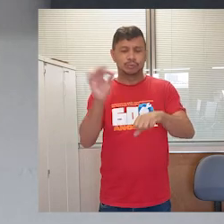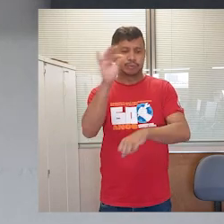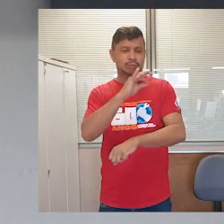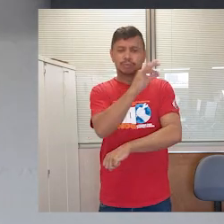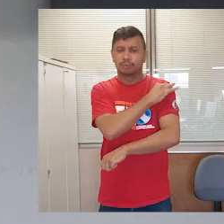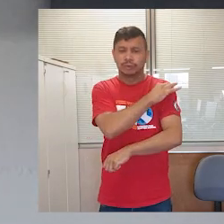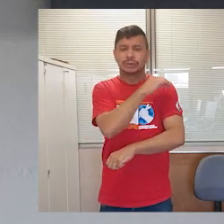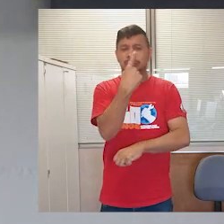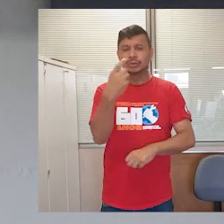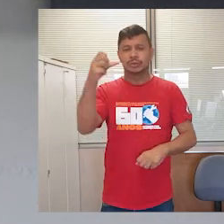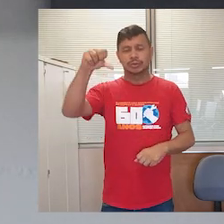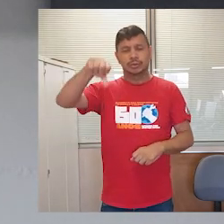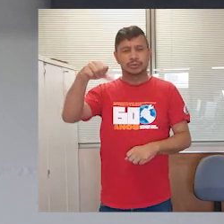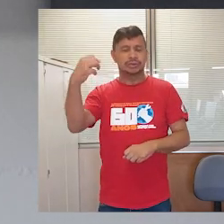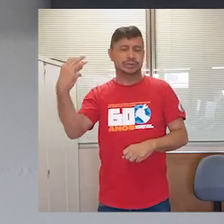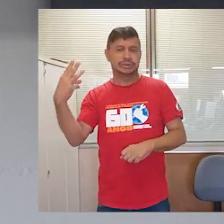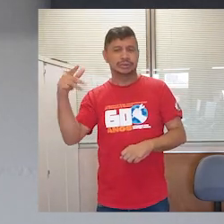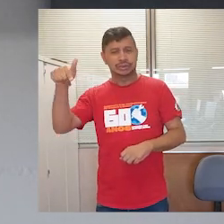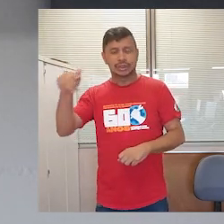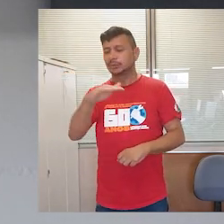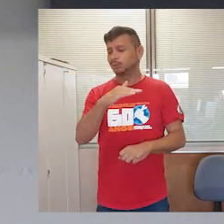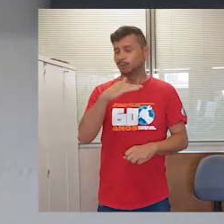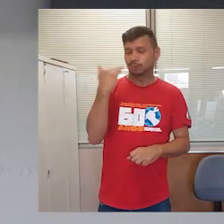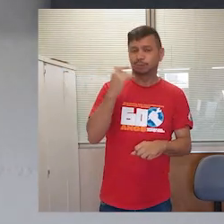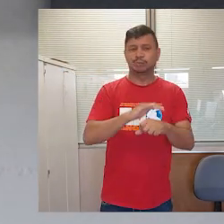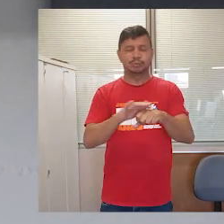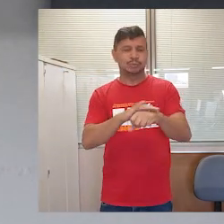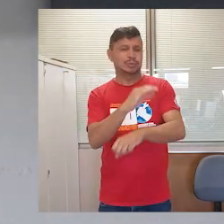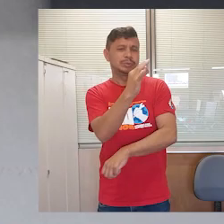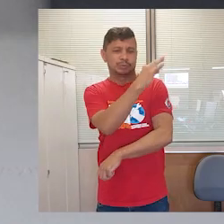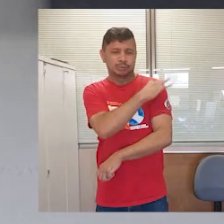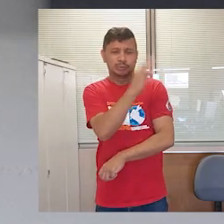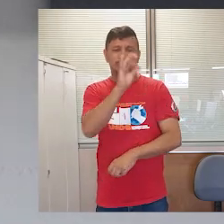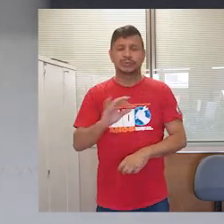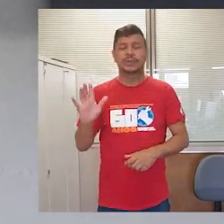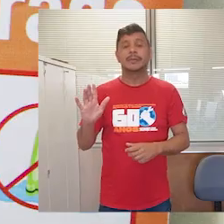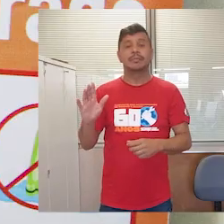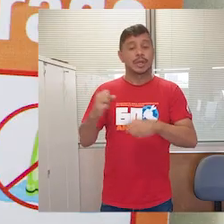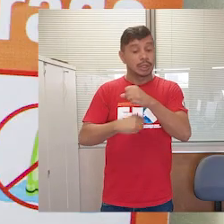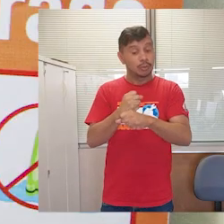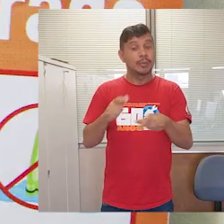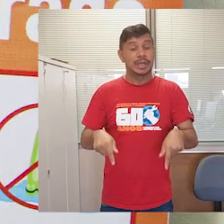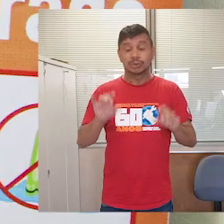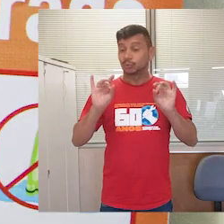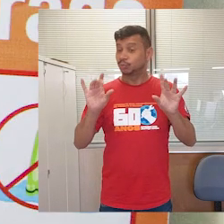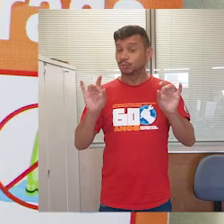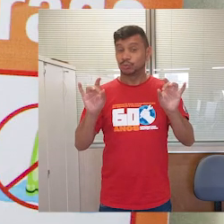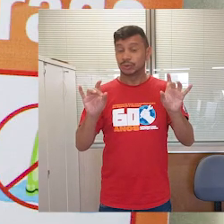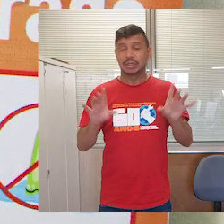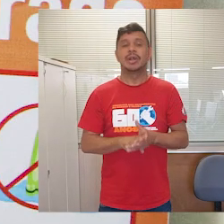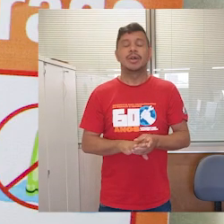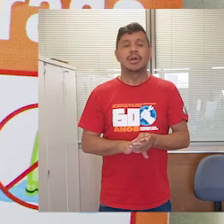dengue e 1.937 mortes relacionadas à doença só neste ano. Os números são